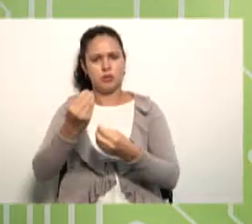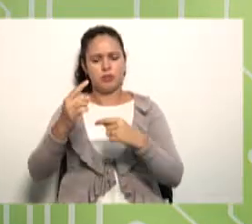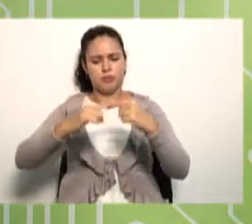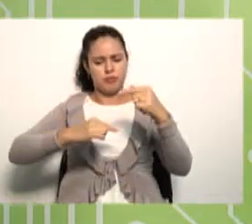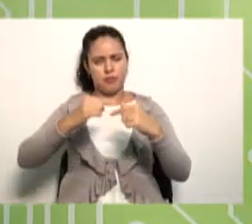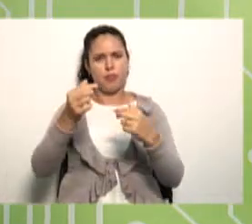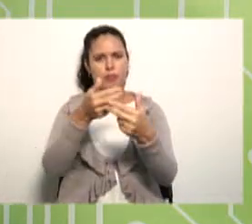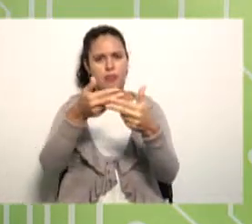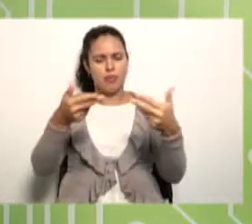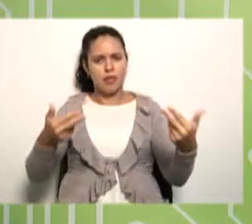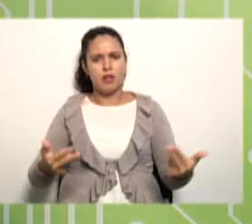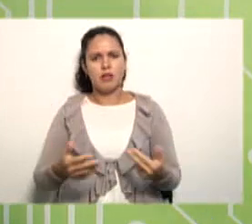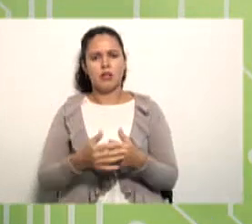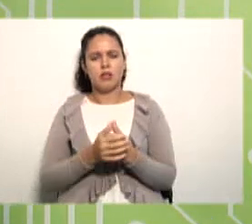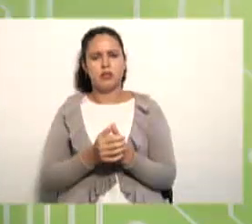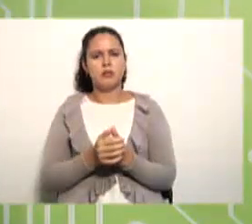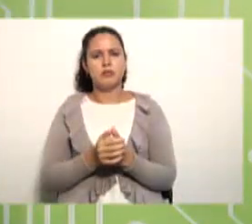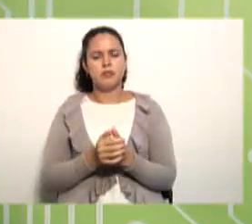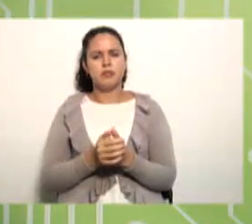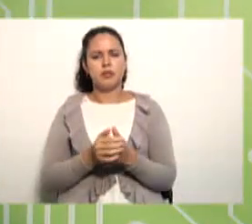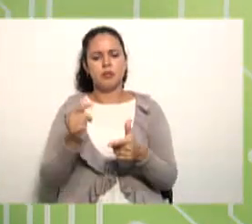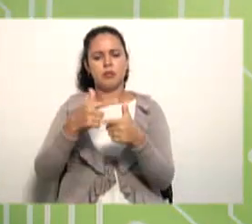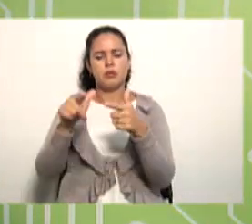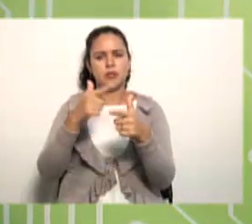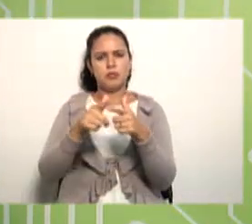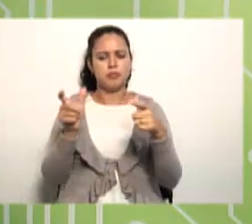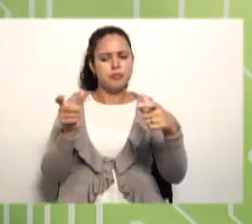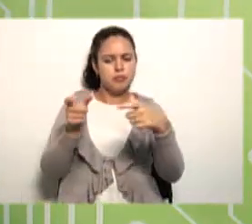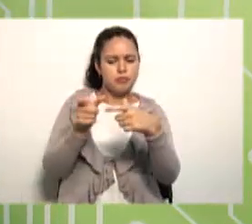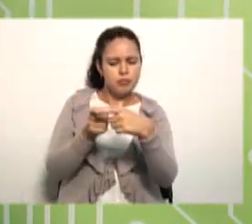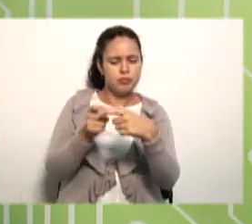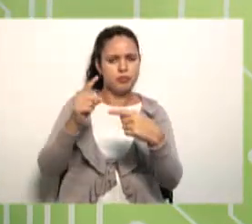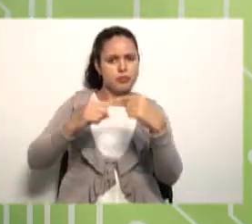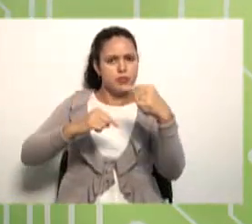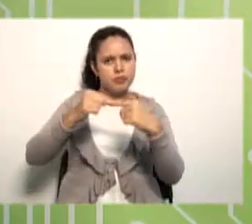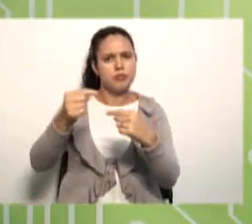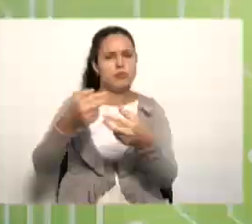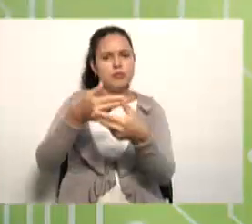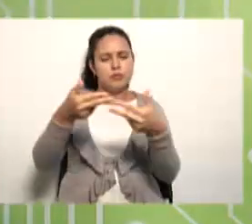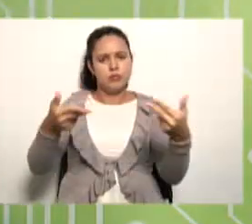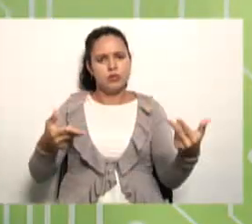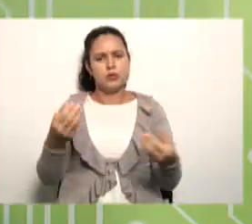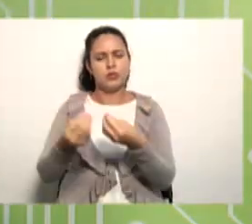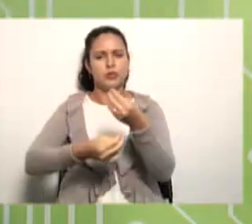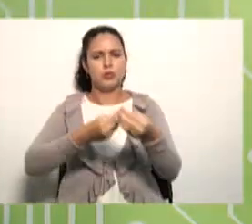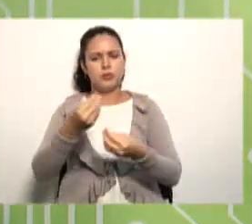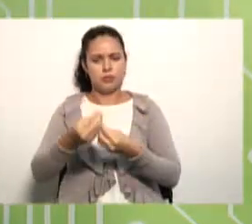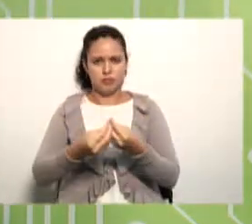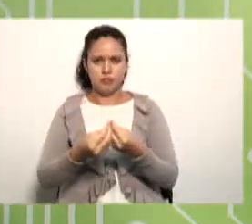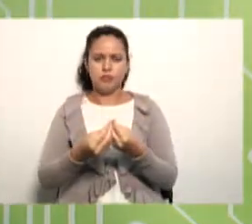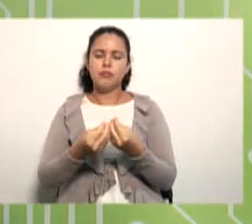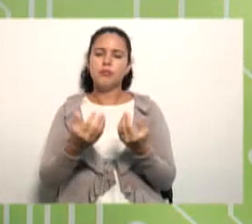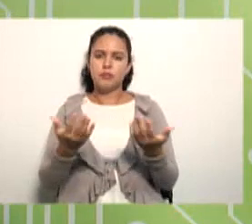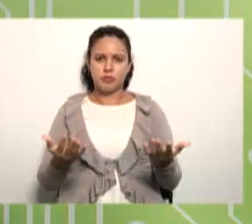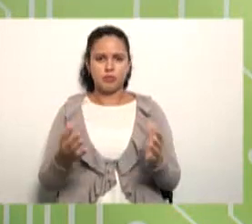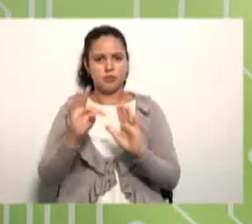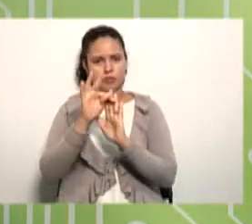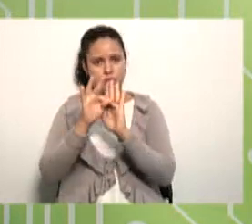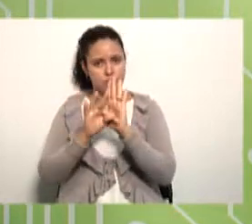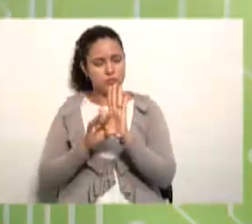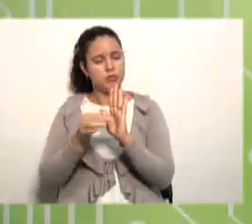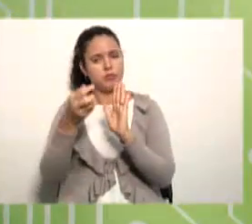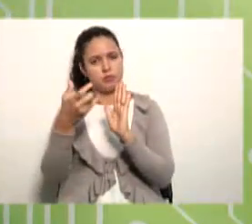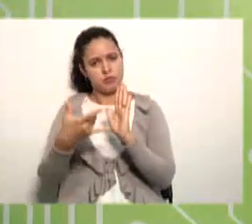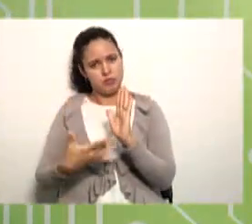questão de como esse problema da escassez dos recursos é um problema universal para todas as economias. Ele ressalta que, no